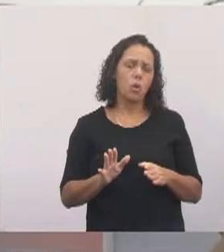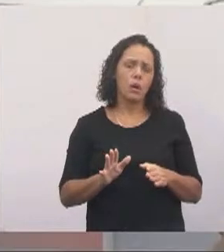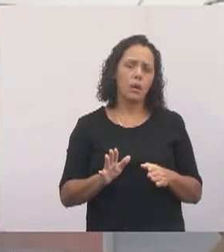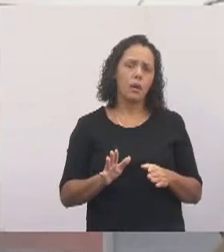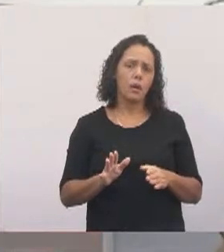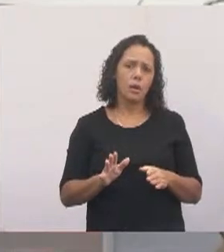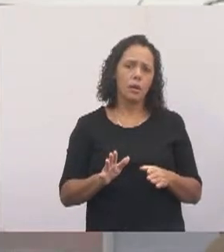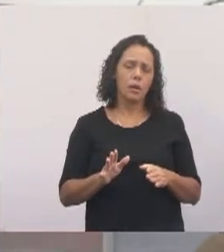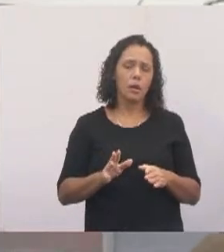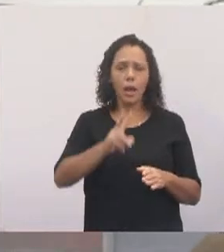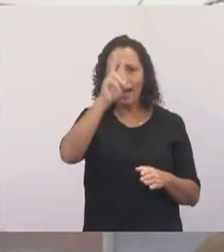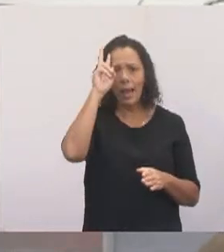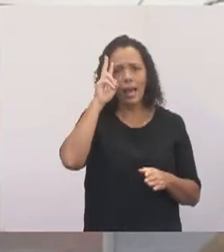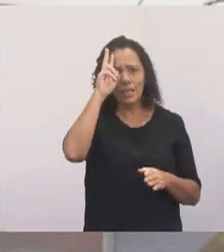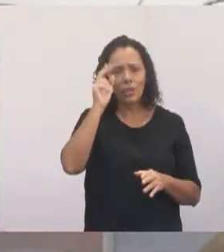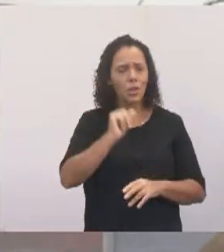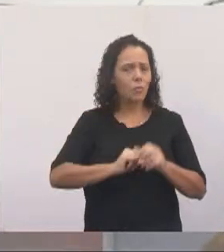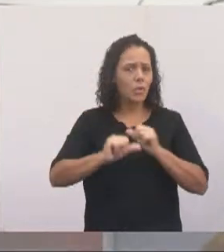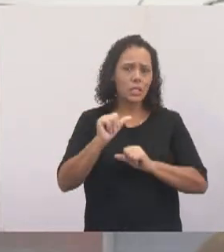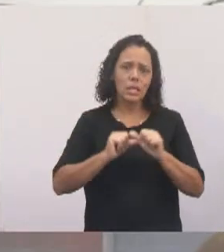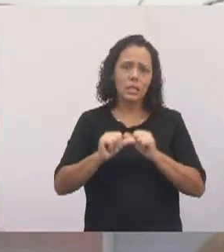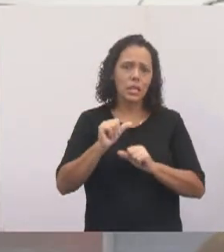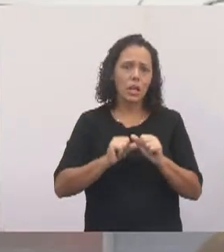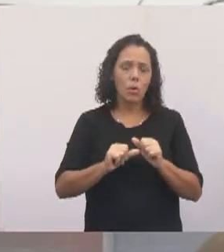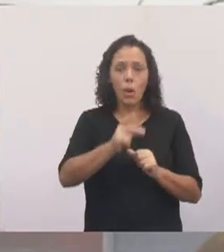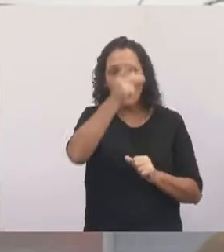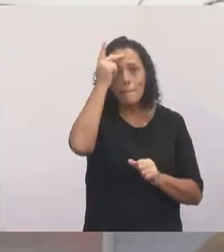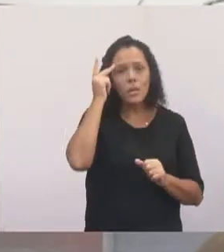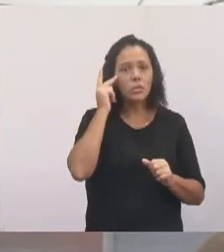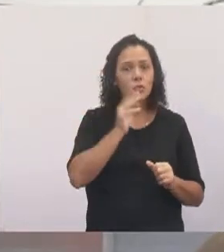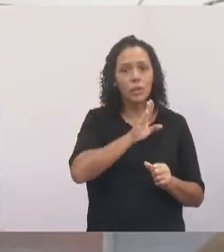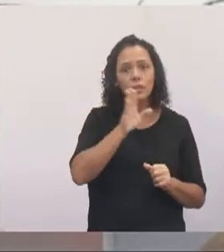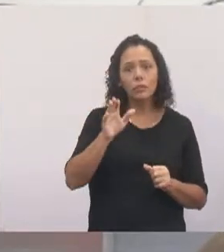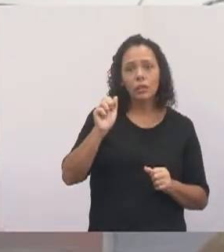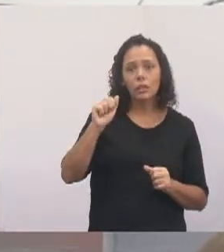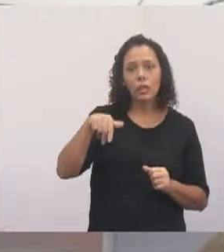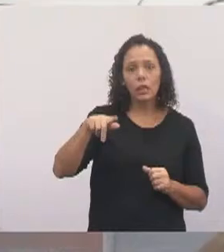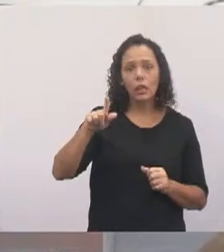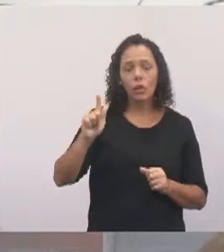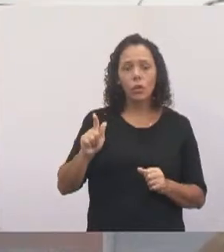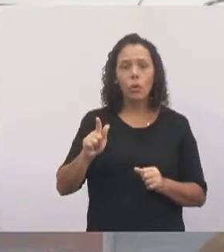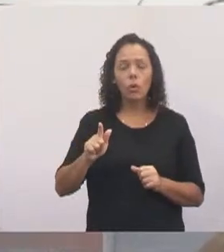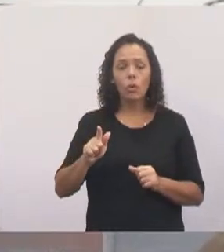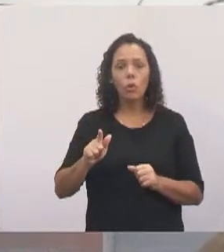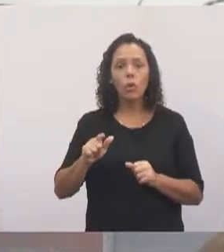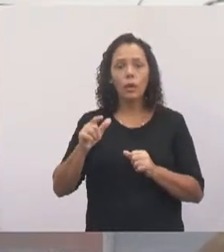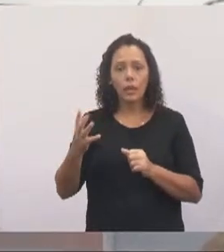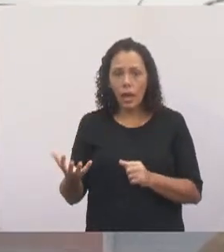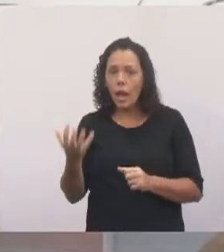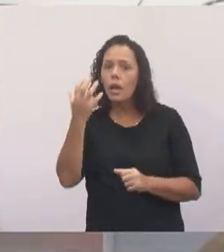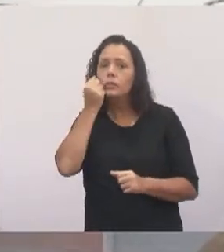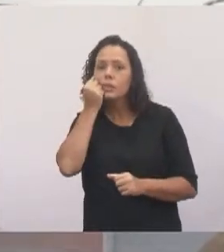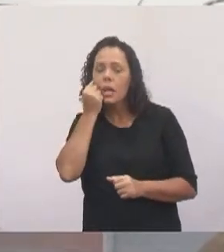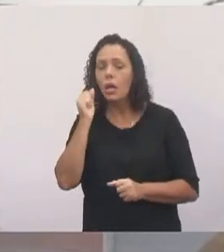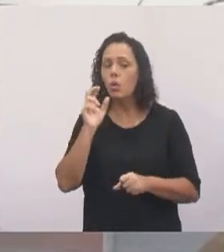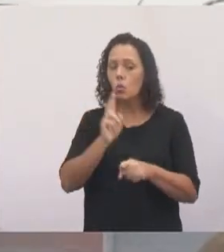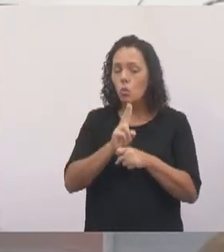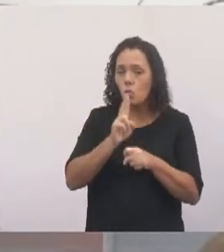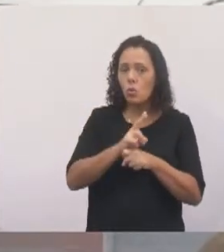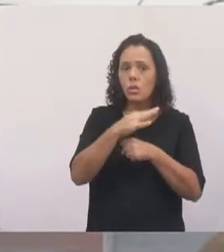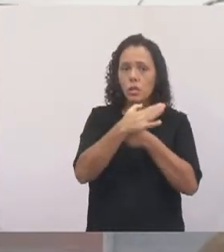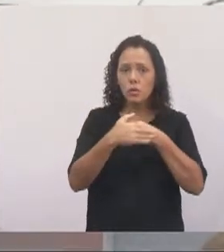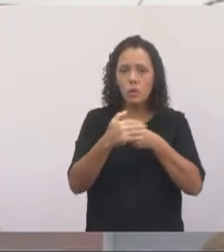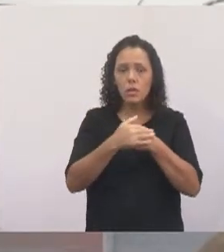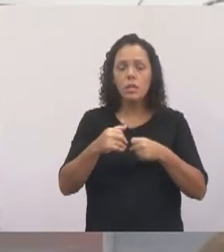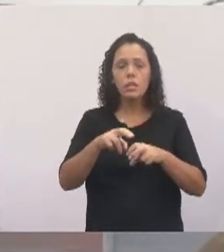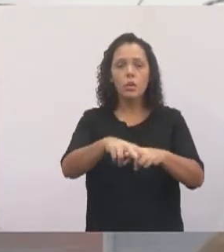história dos cachorros na rua. Quem vai numa ONG pegar um animal, deixa dentro de casa, cuida com carinho. Então, por isso, continuo